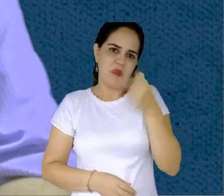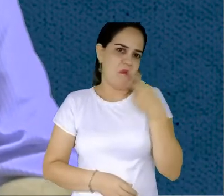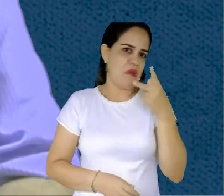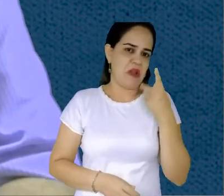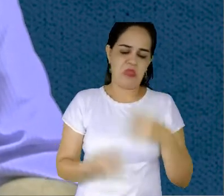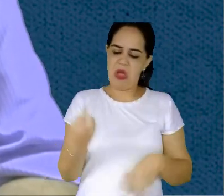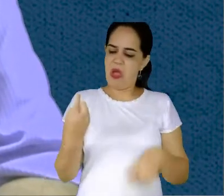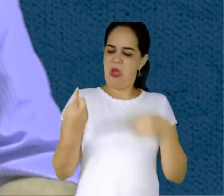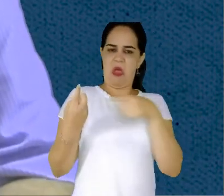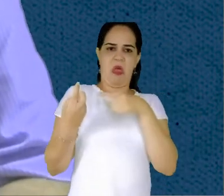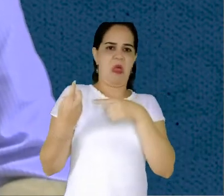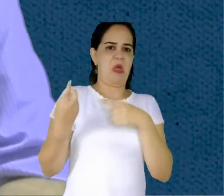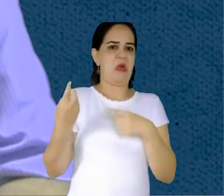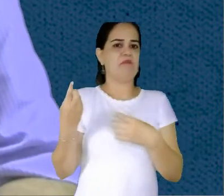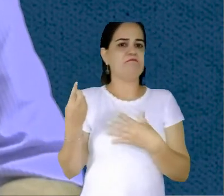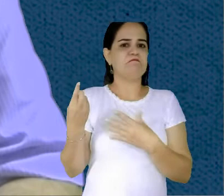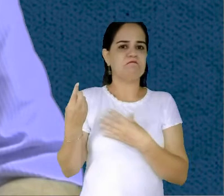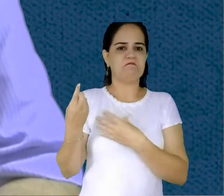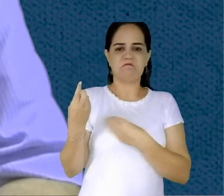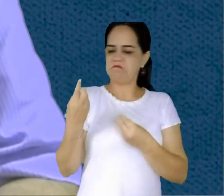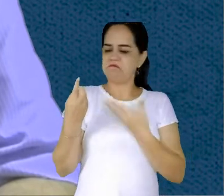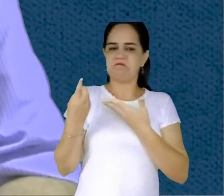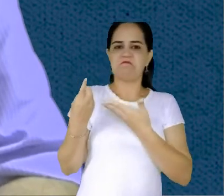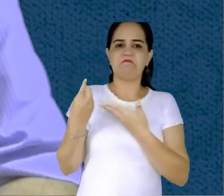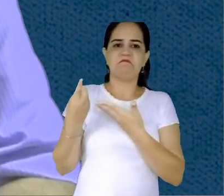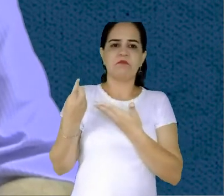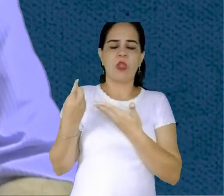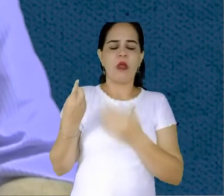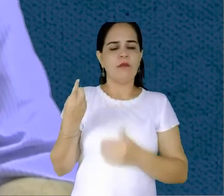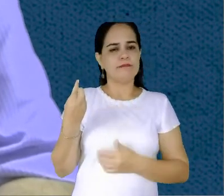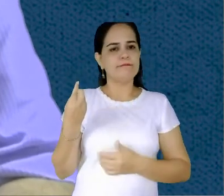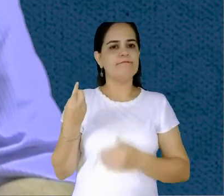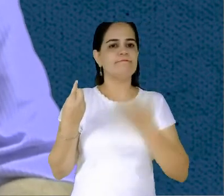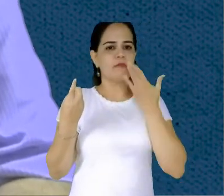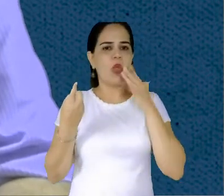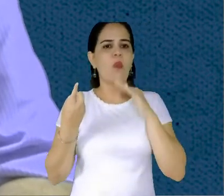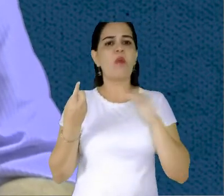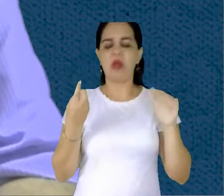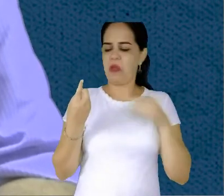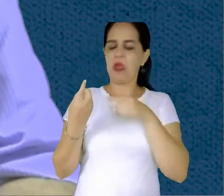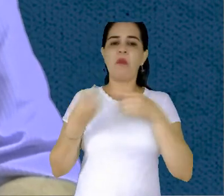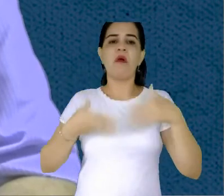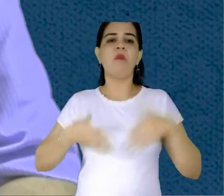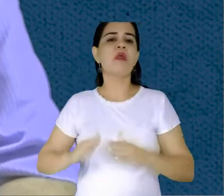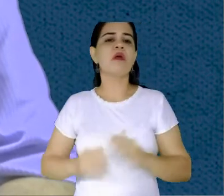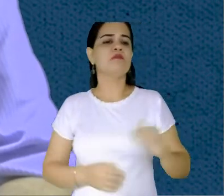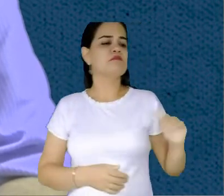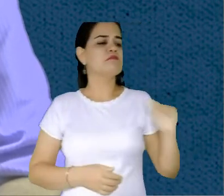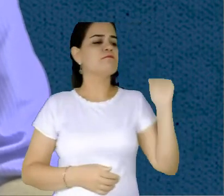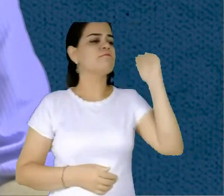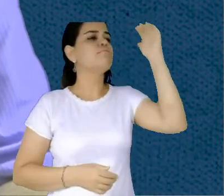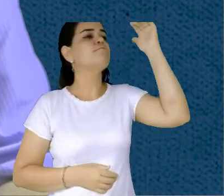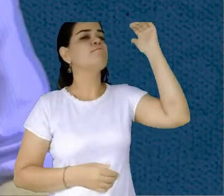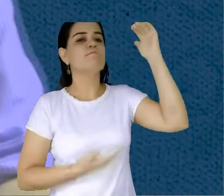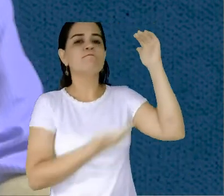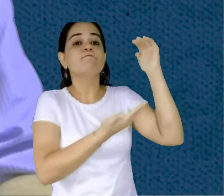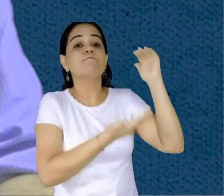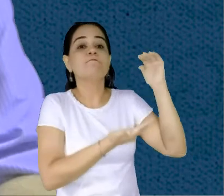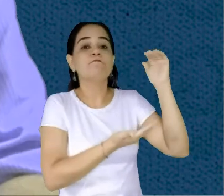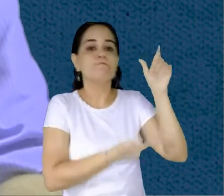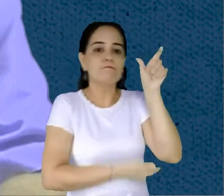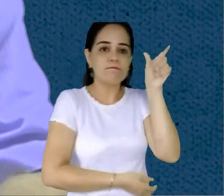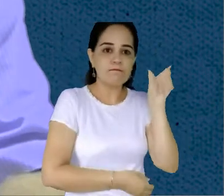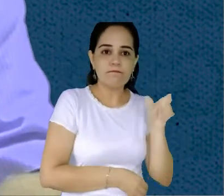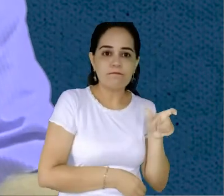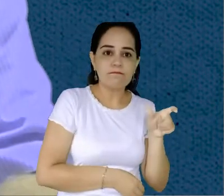feto não é uma criança, não é um ser vivo. Deixa esse feto crescer e viver e você vai ver em que se transforma.